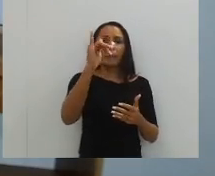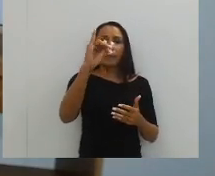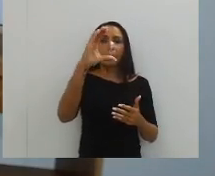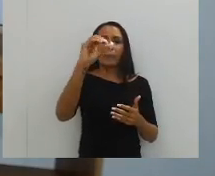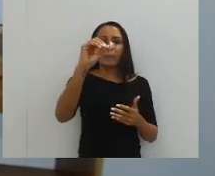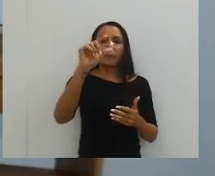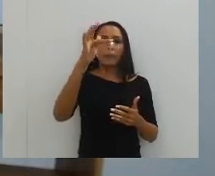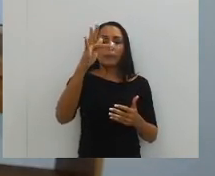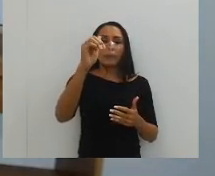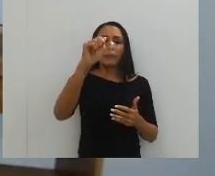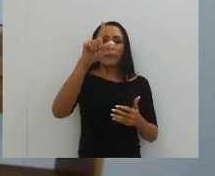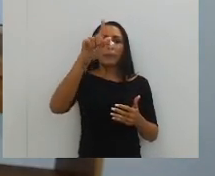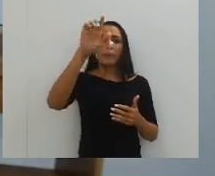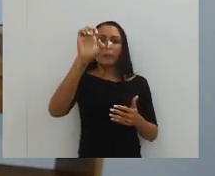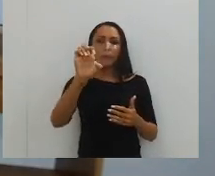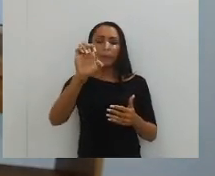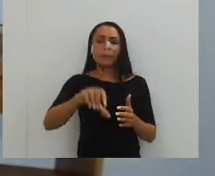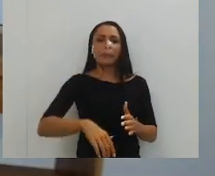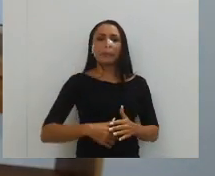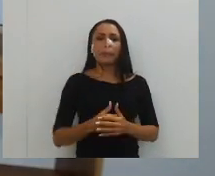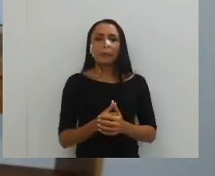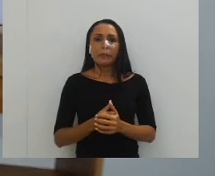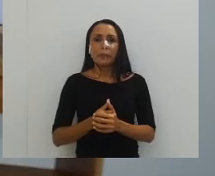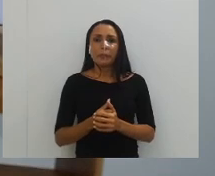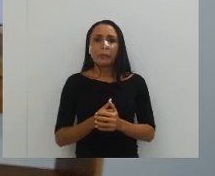gé. Novamente, dó, ré, fi, có, fá, gé,